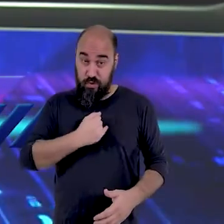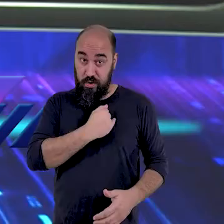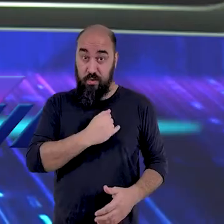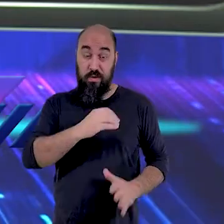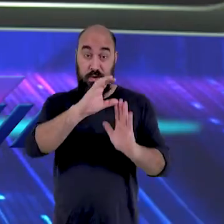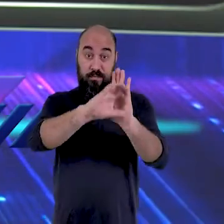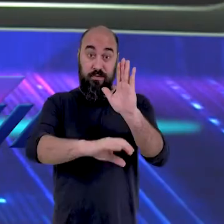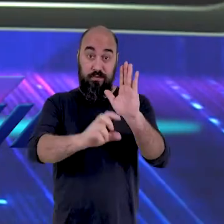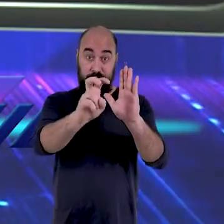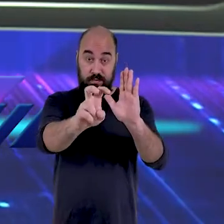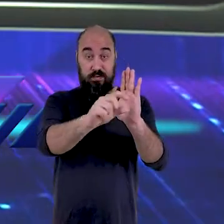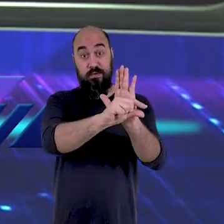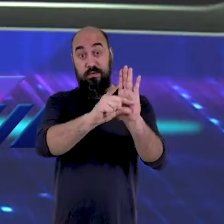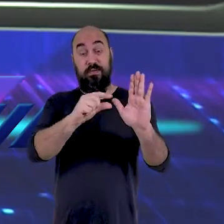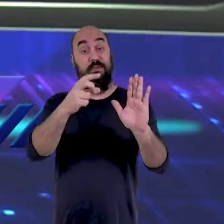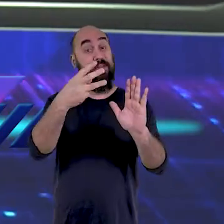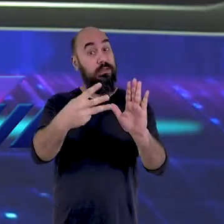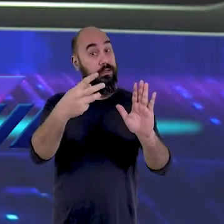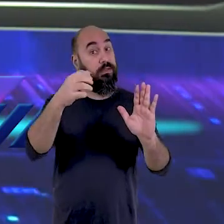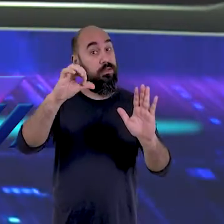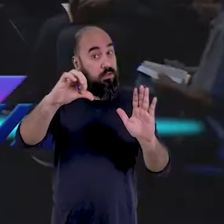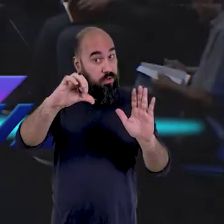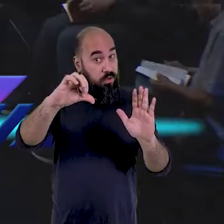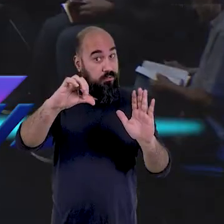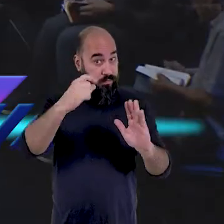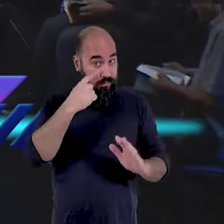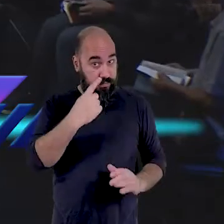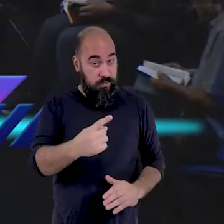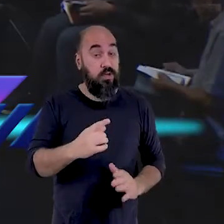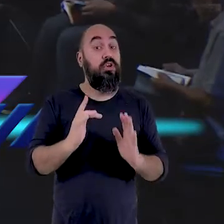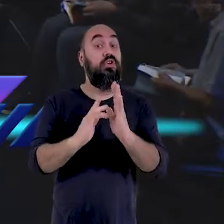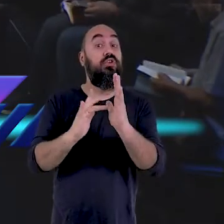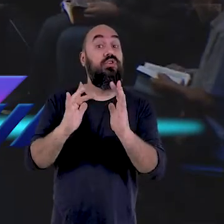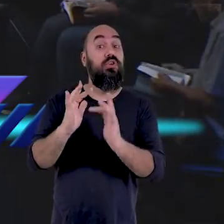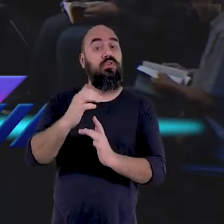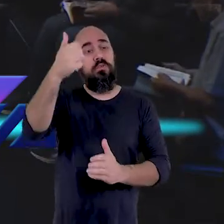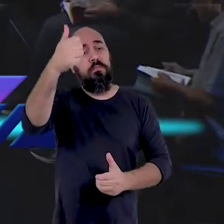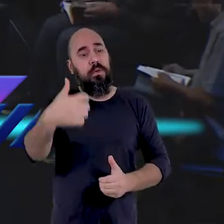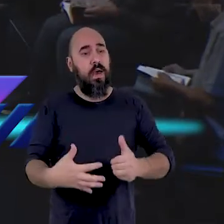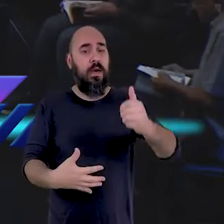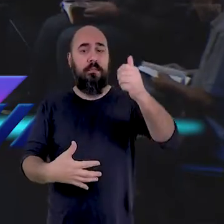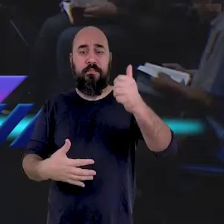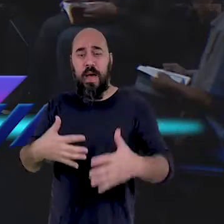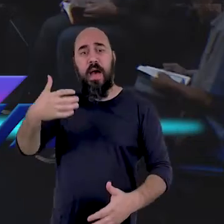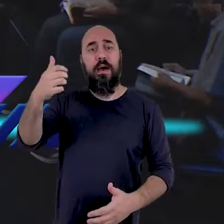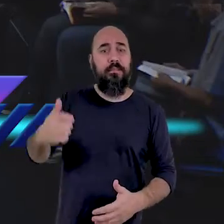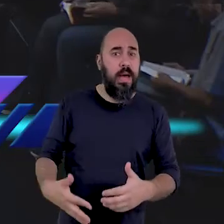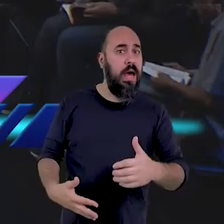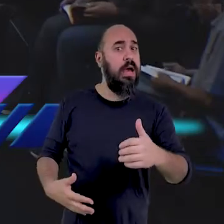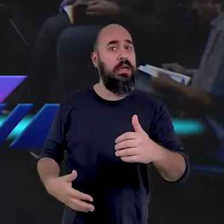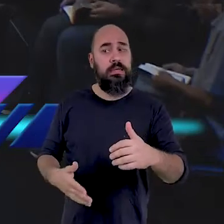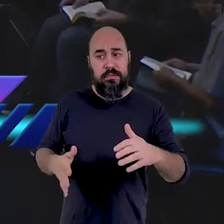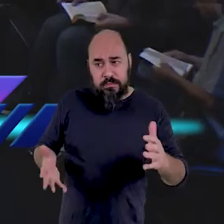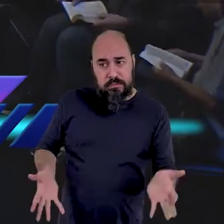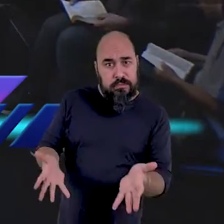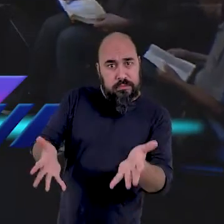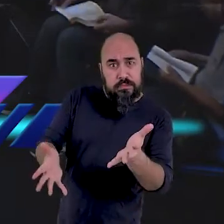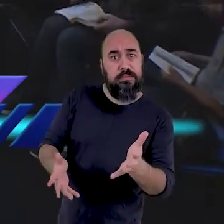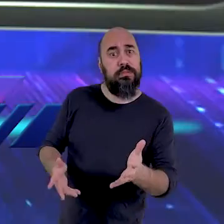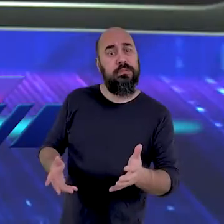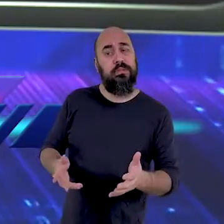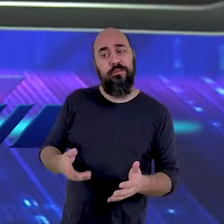versículo 39. Este é um versículo bem conhecido, quando Jesus ele está dando